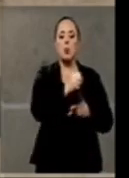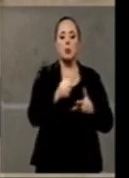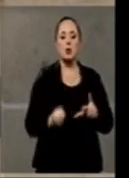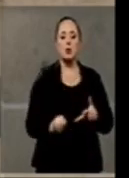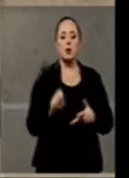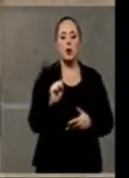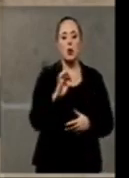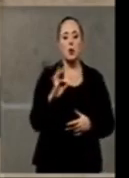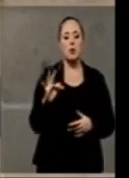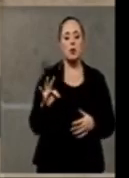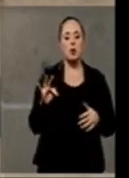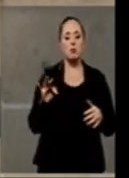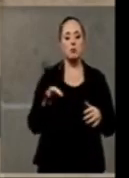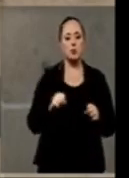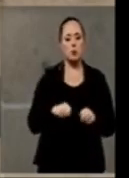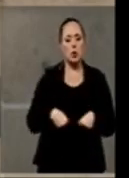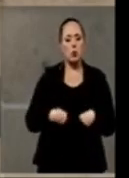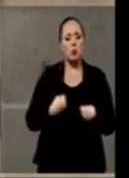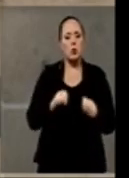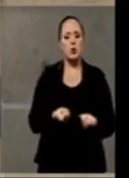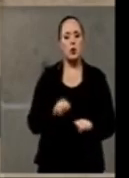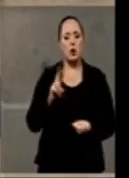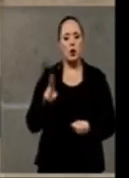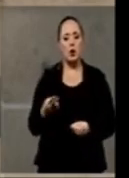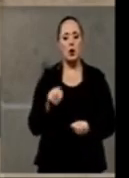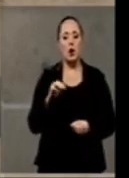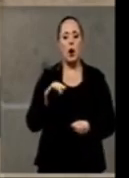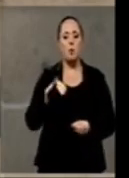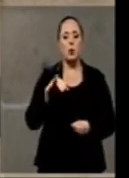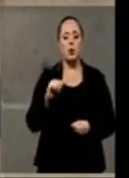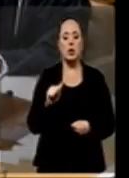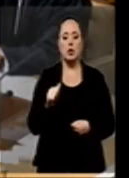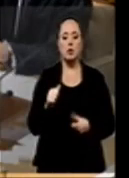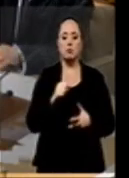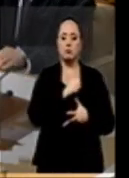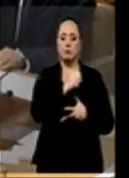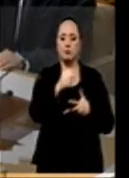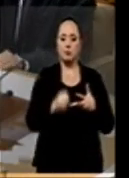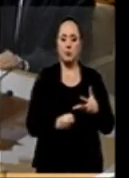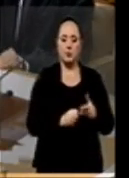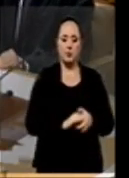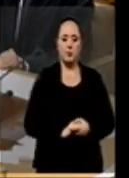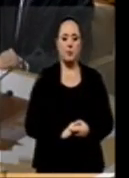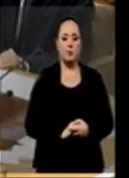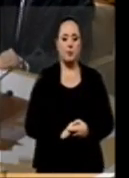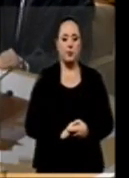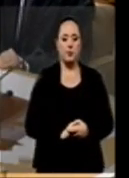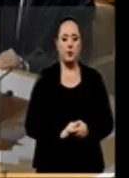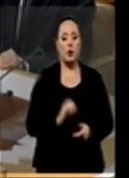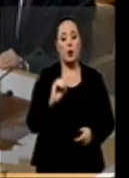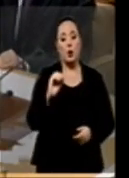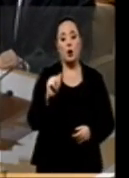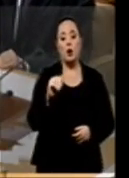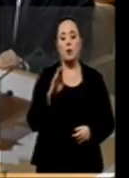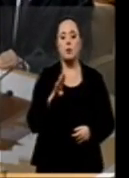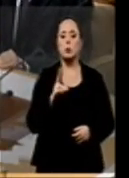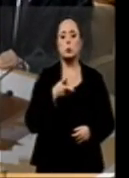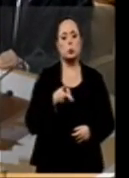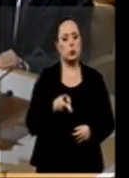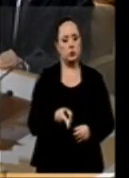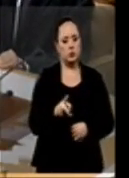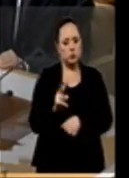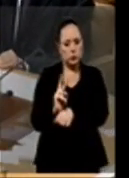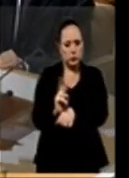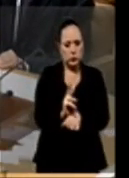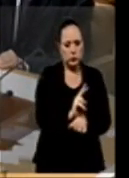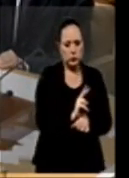na harmonia que deve existir entre eles a uab em por sua vez continuará vigilante